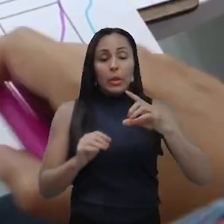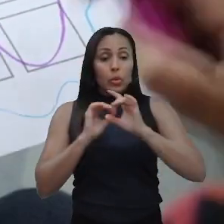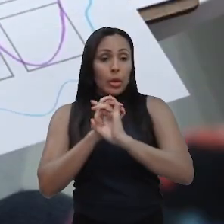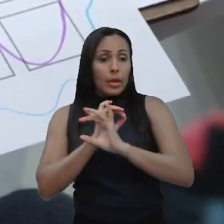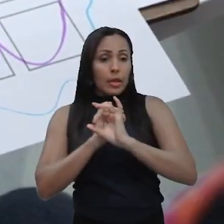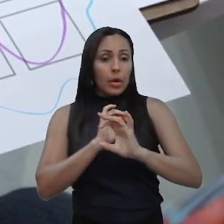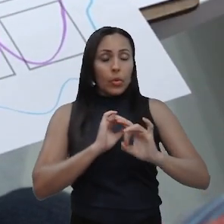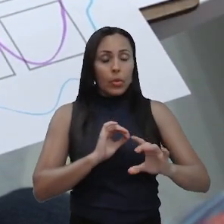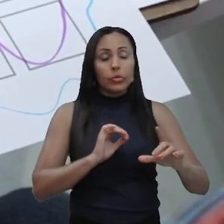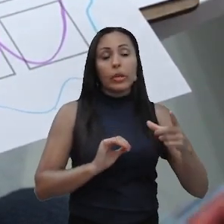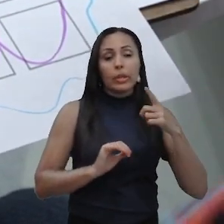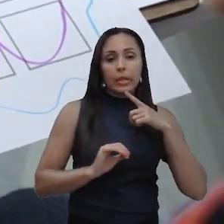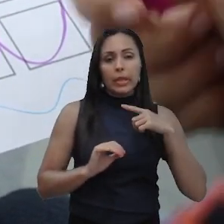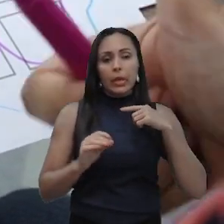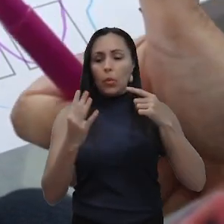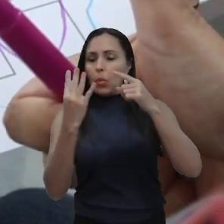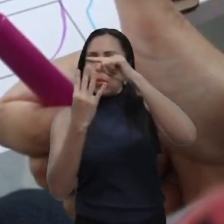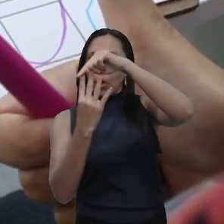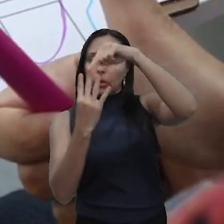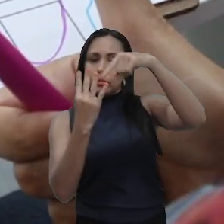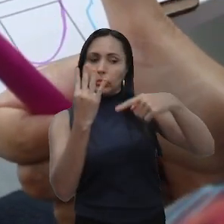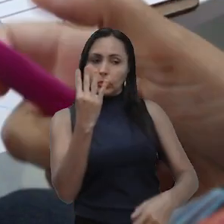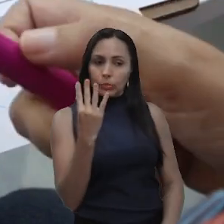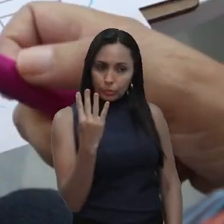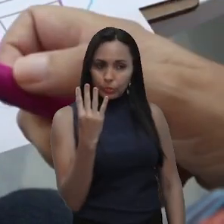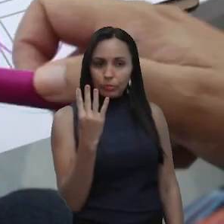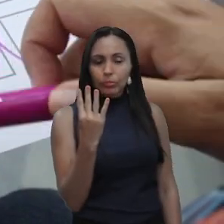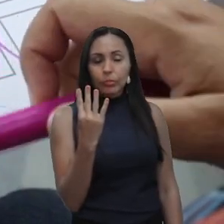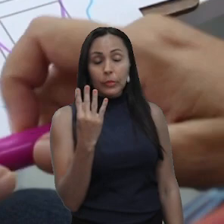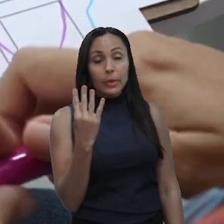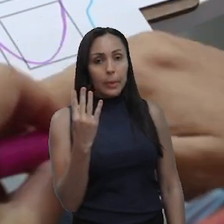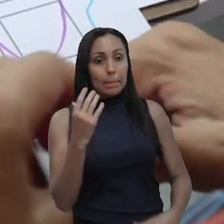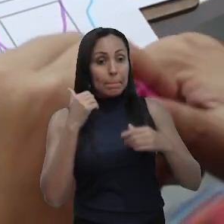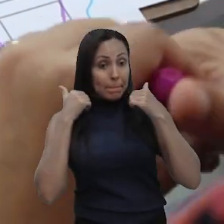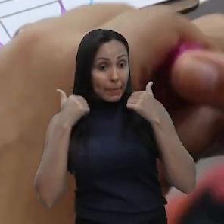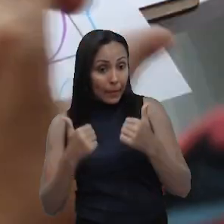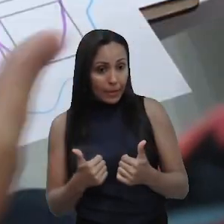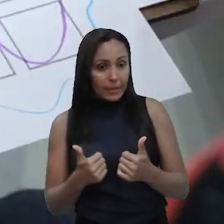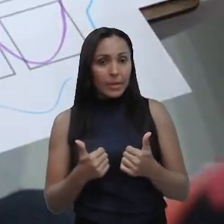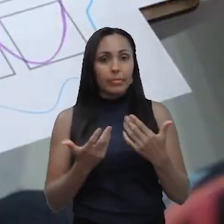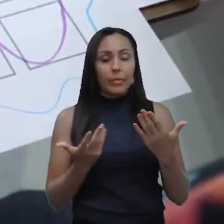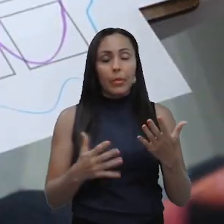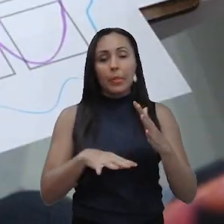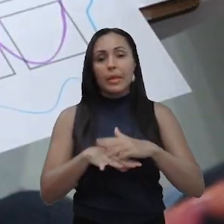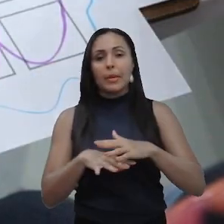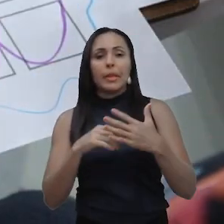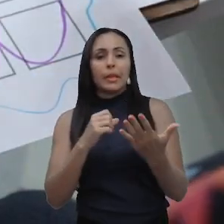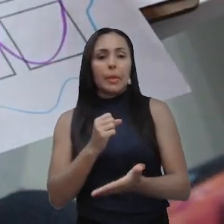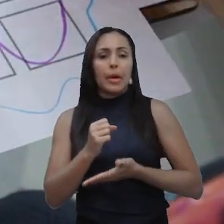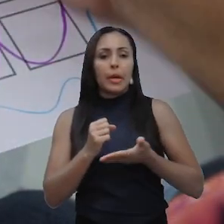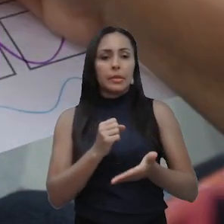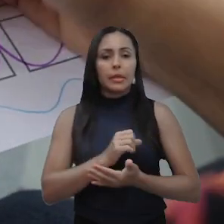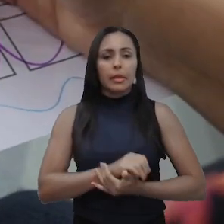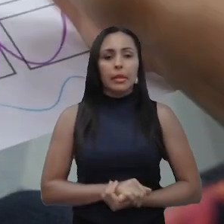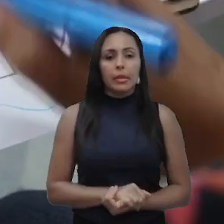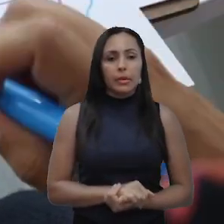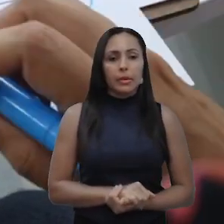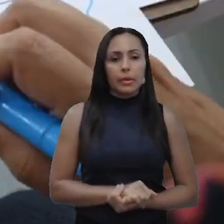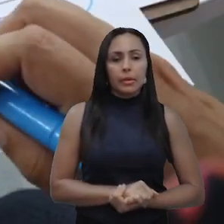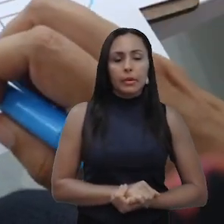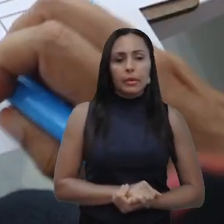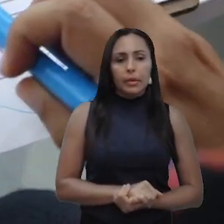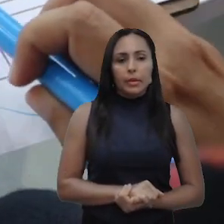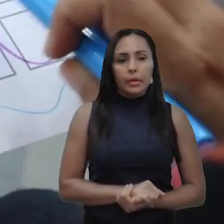vai ter 4 colunas, beleza? Essa matemática aí é a matemática básica. Então, o grid é formado por isso,